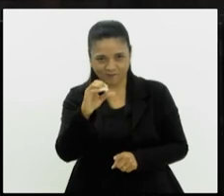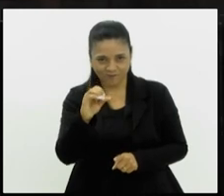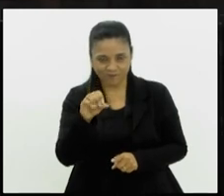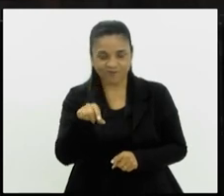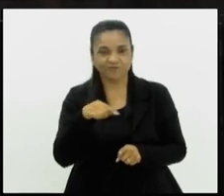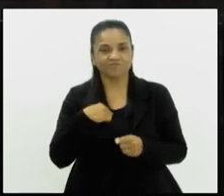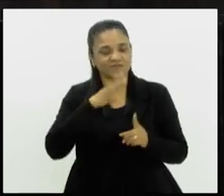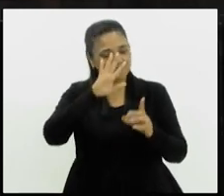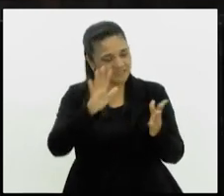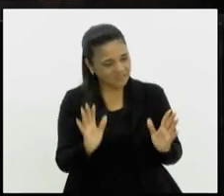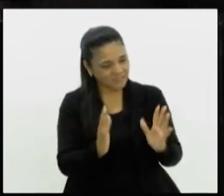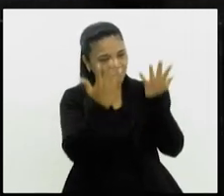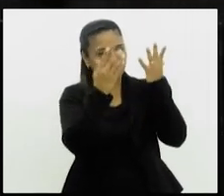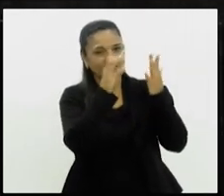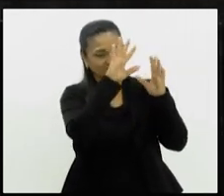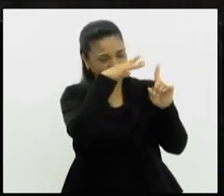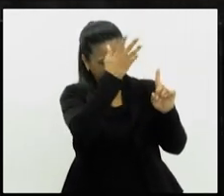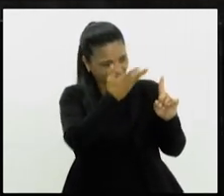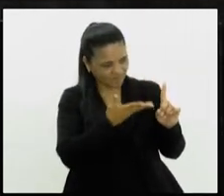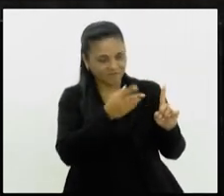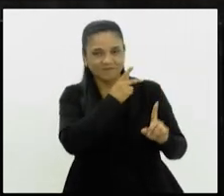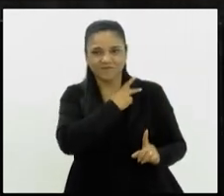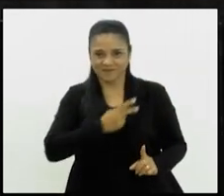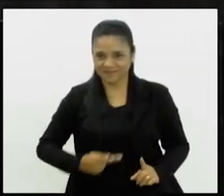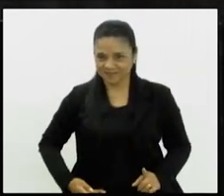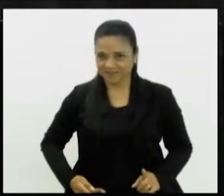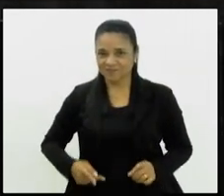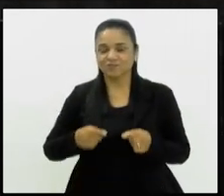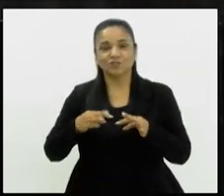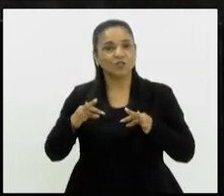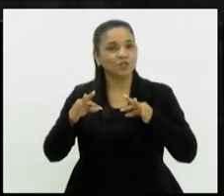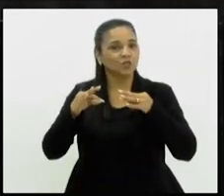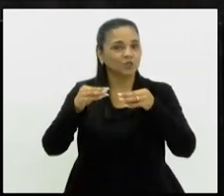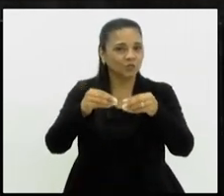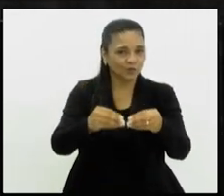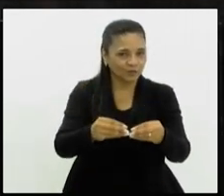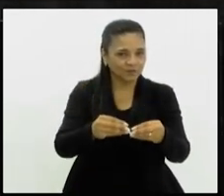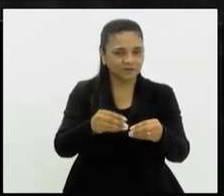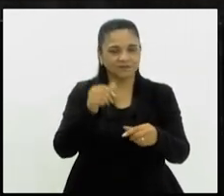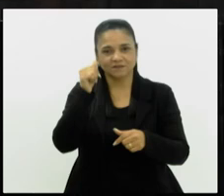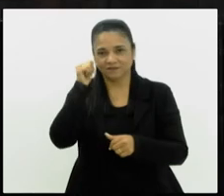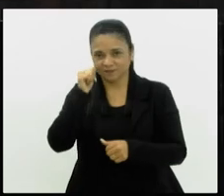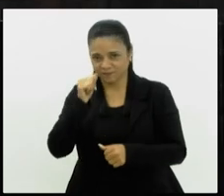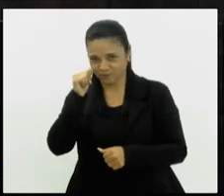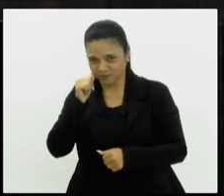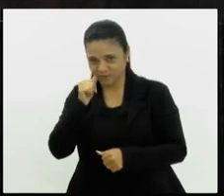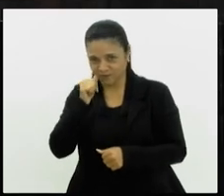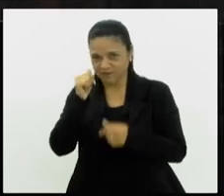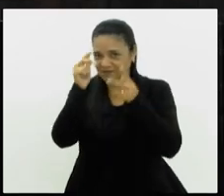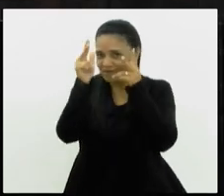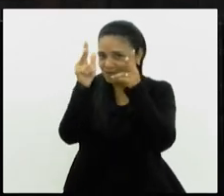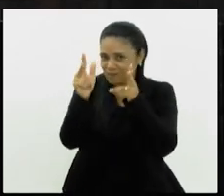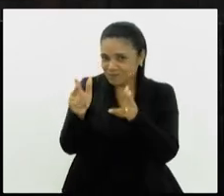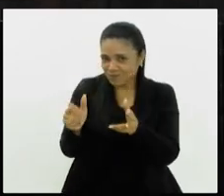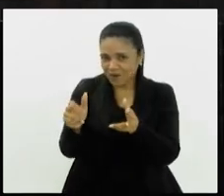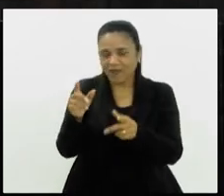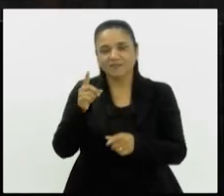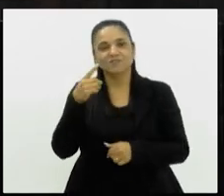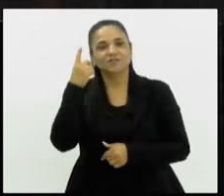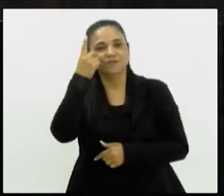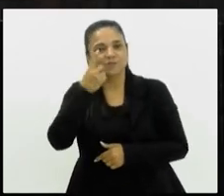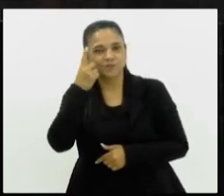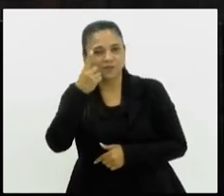Vossa Excelência, também estou saudando todas as deputadas e